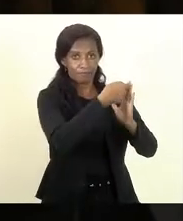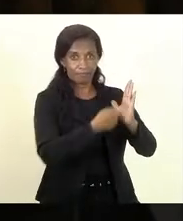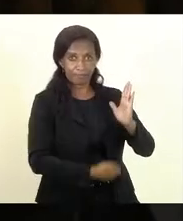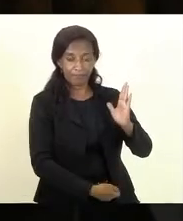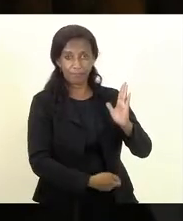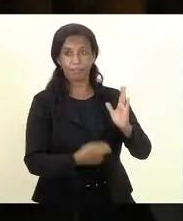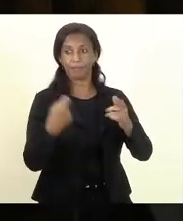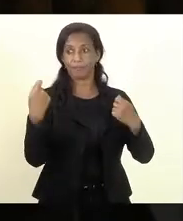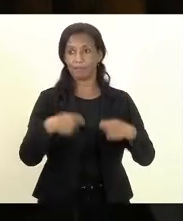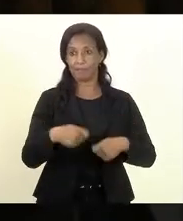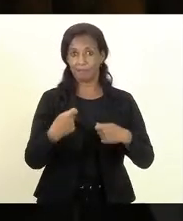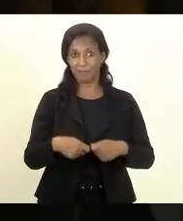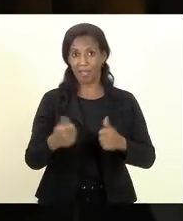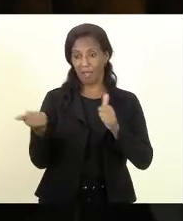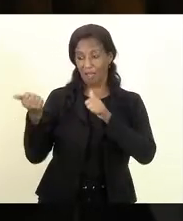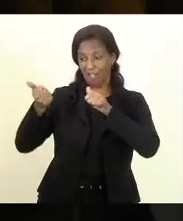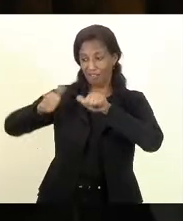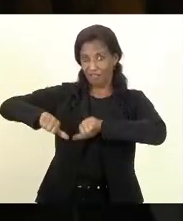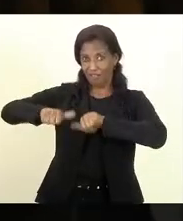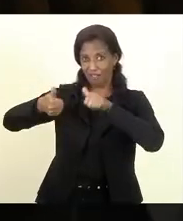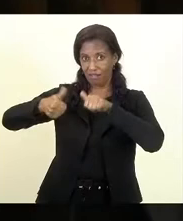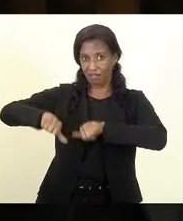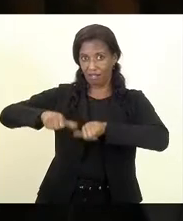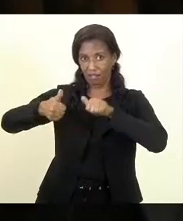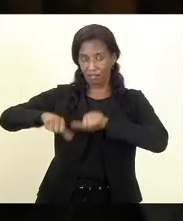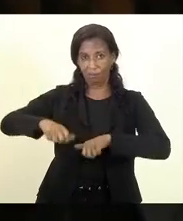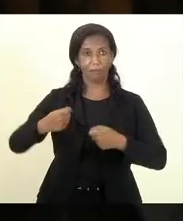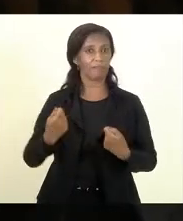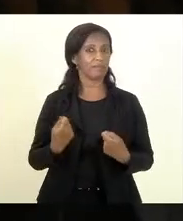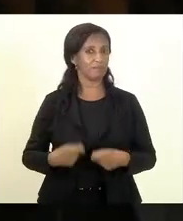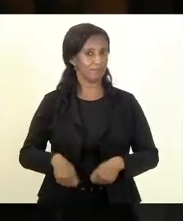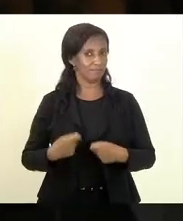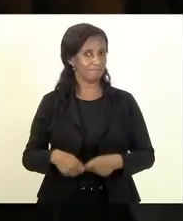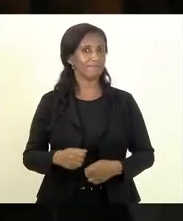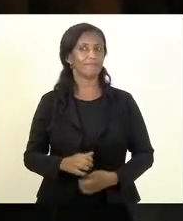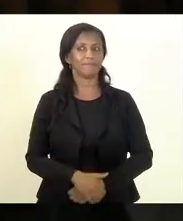terem que ter sido avaliados,